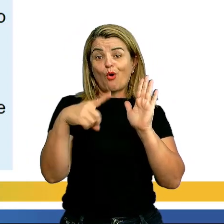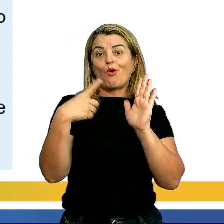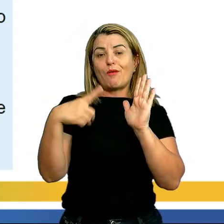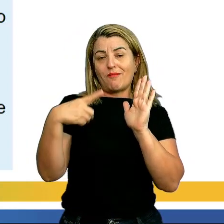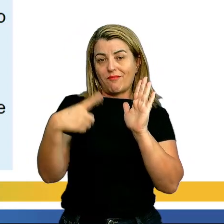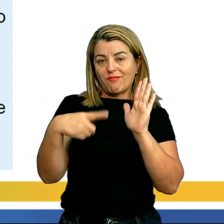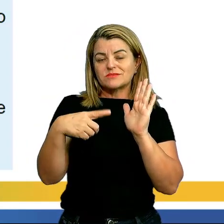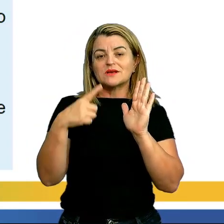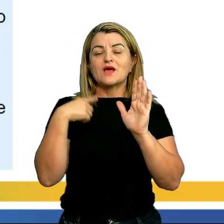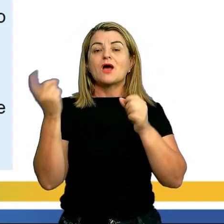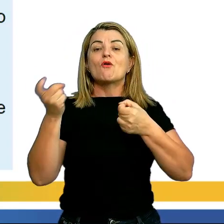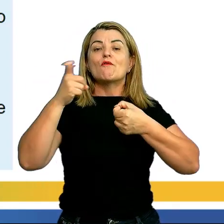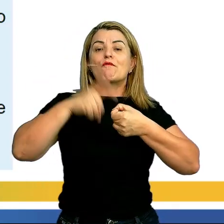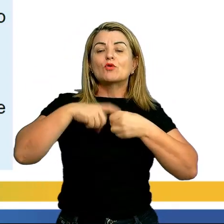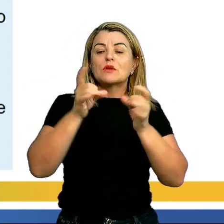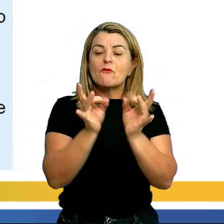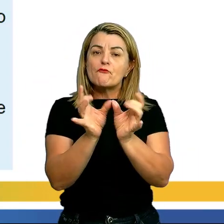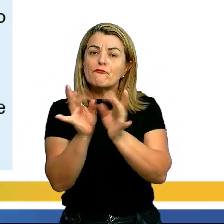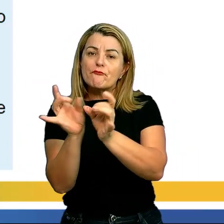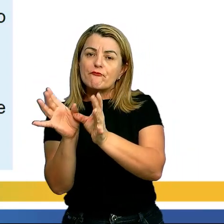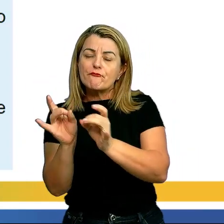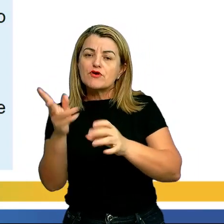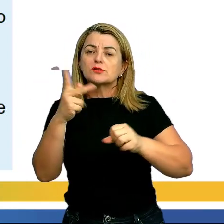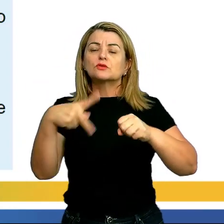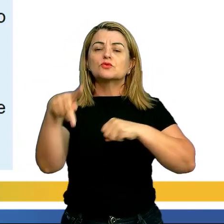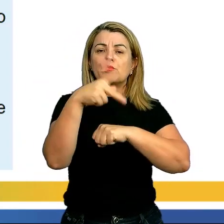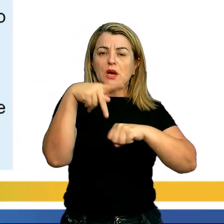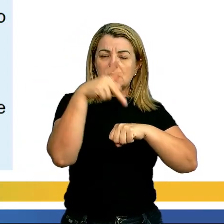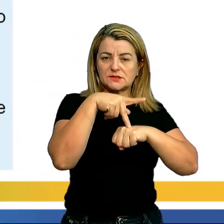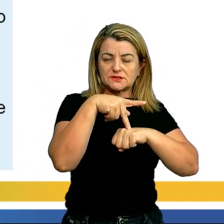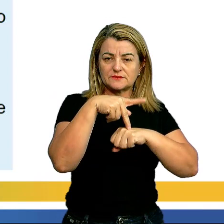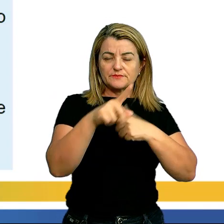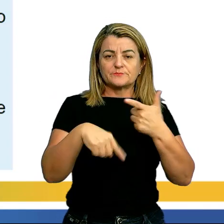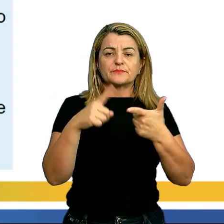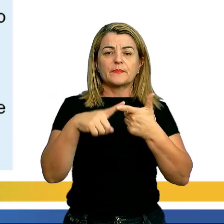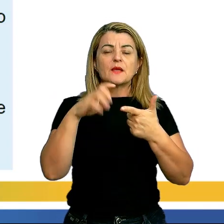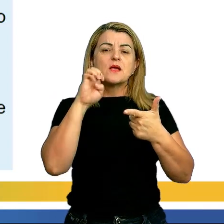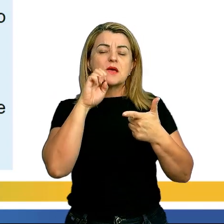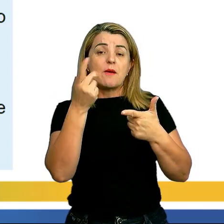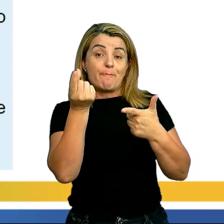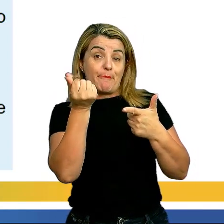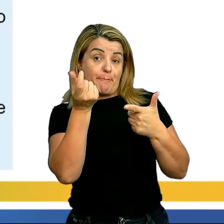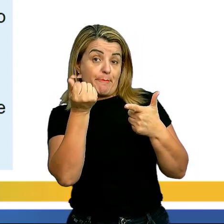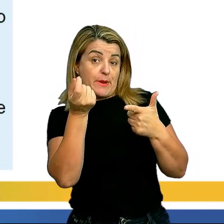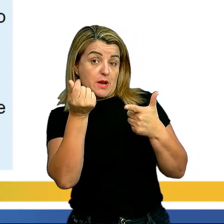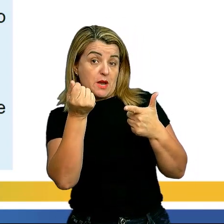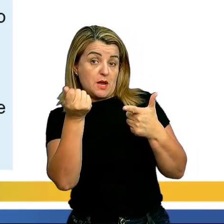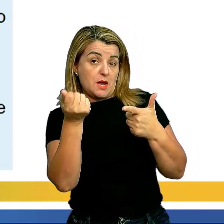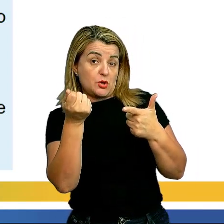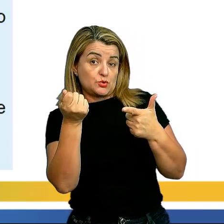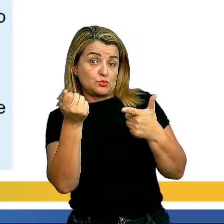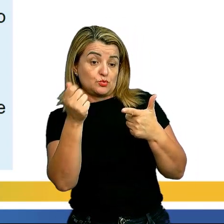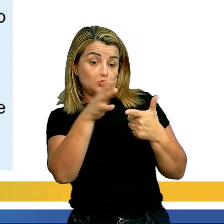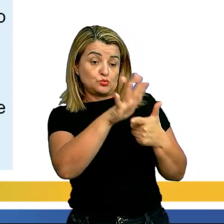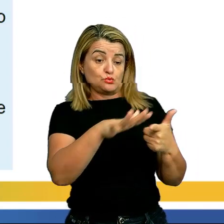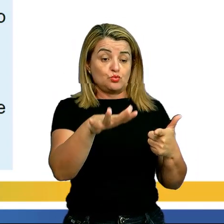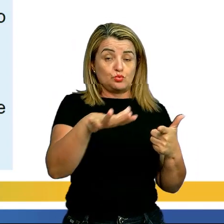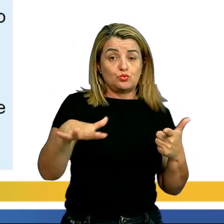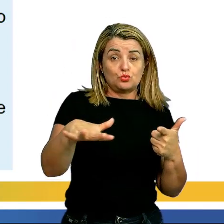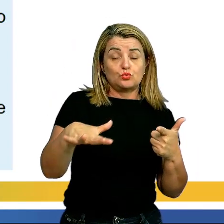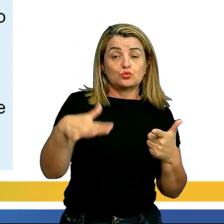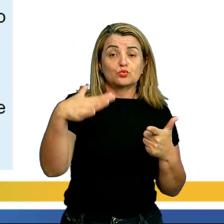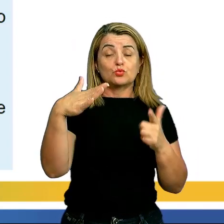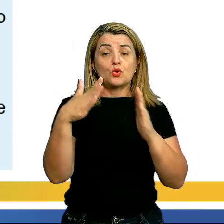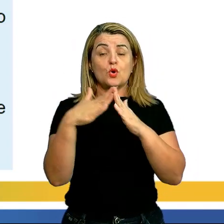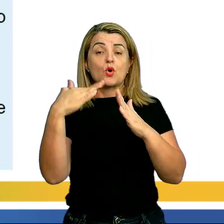as exportações, né, e torná-las mais competitivas, empréstimos entre os bancos, né, e